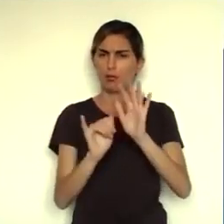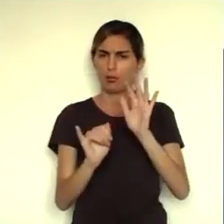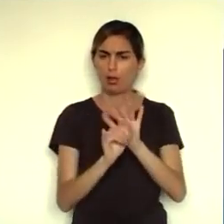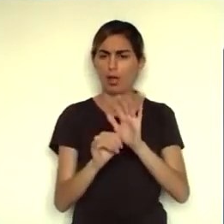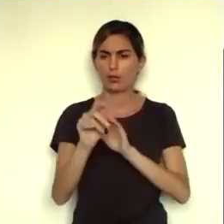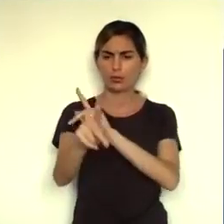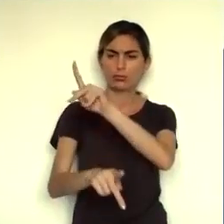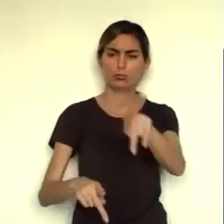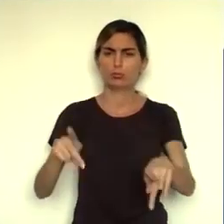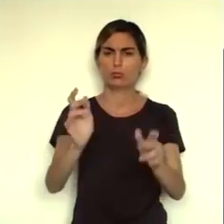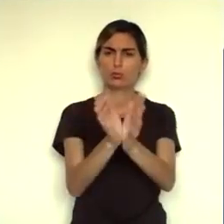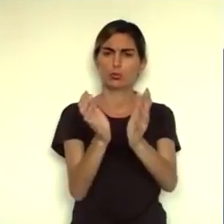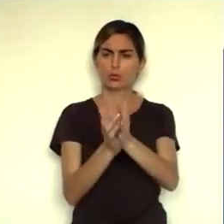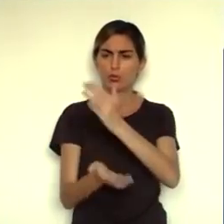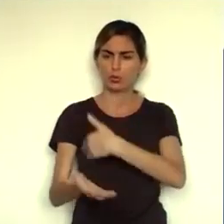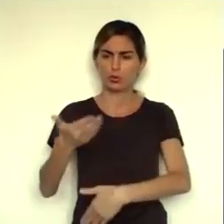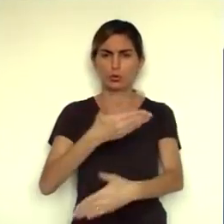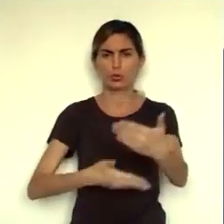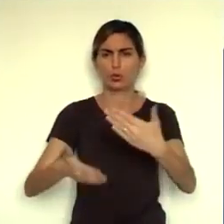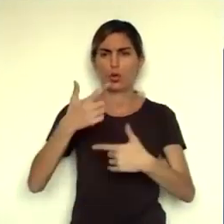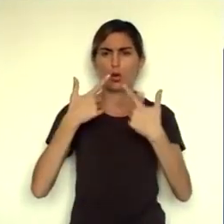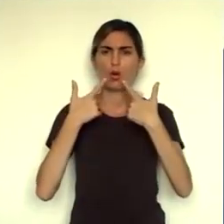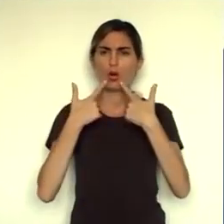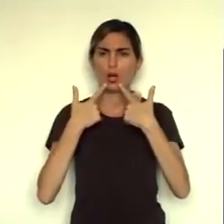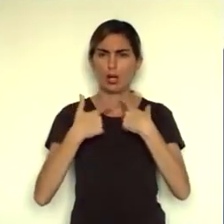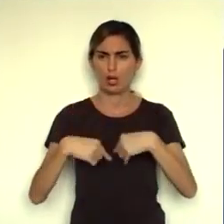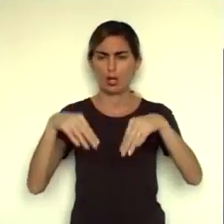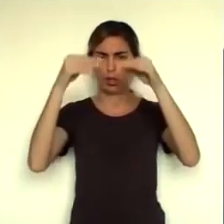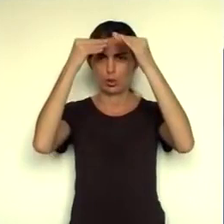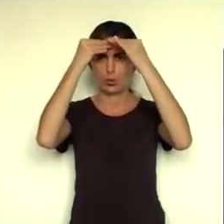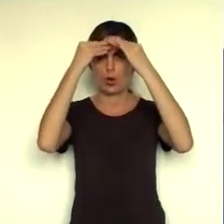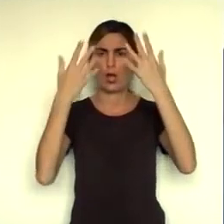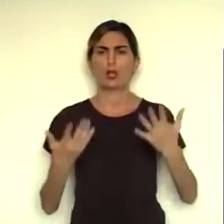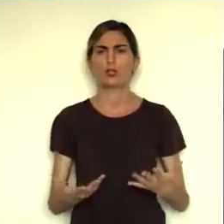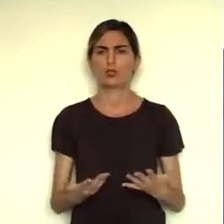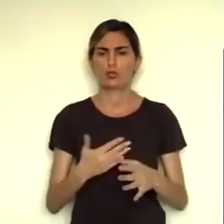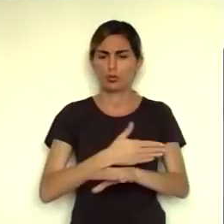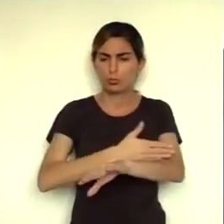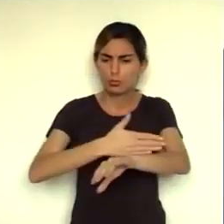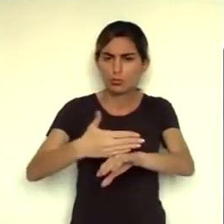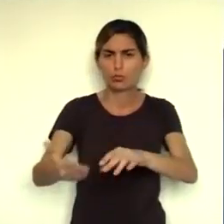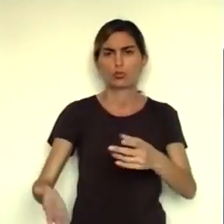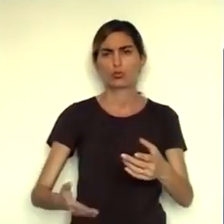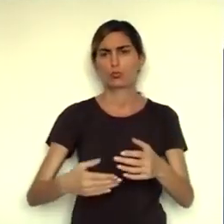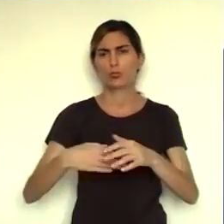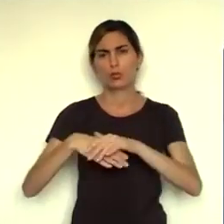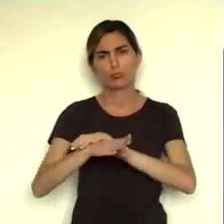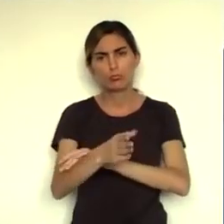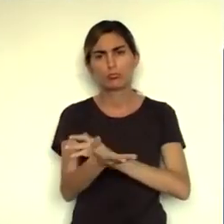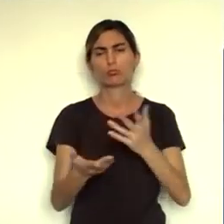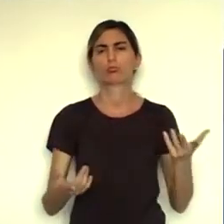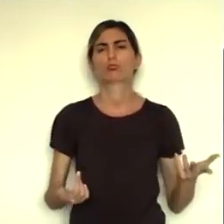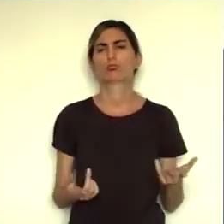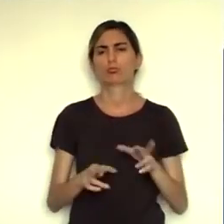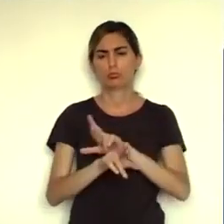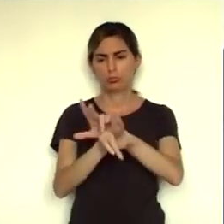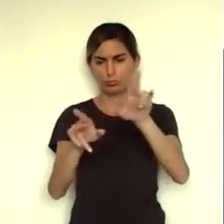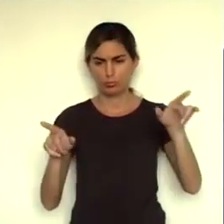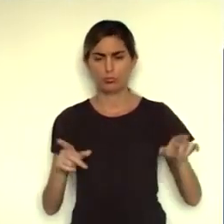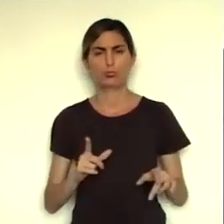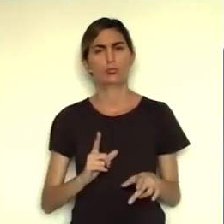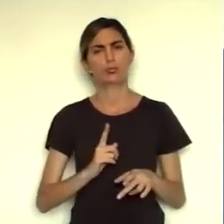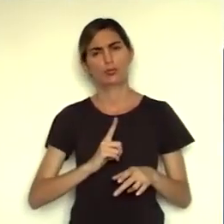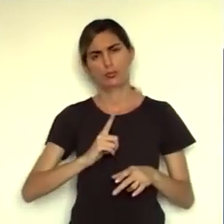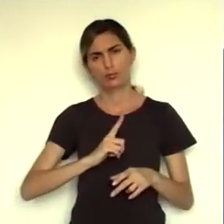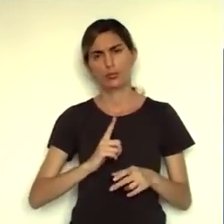construção identitária do ponto de vista dessa troca de linguagens, dessa troca de costumes e hábitos, né, a gente tem